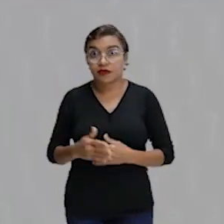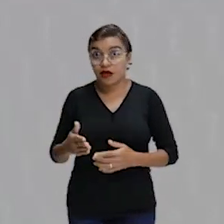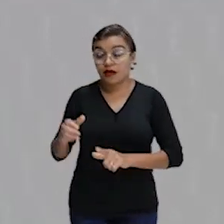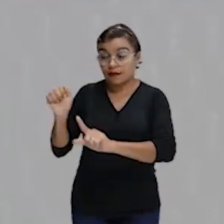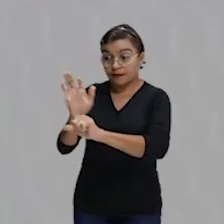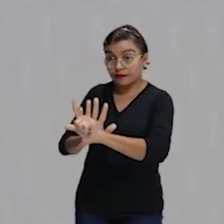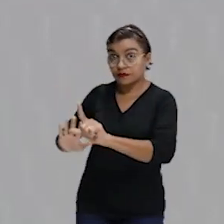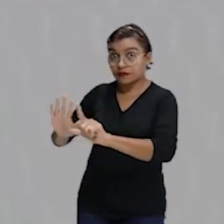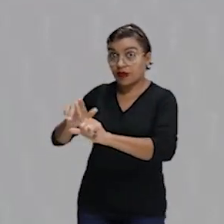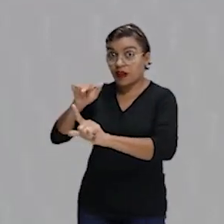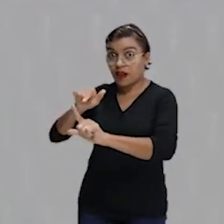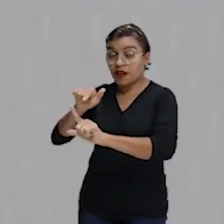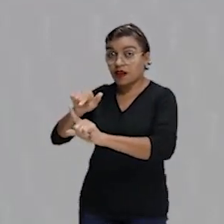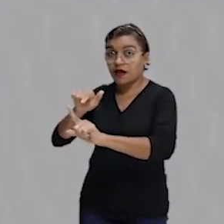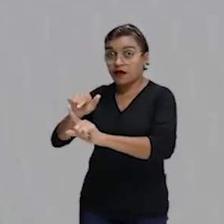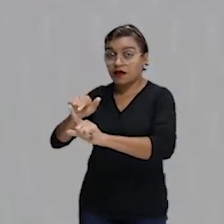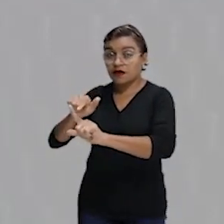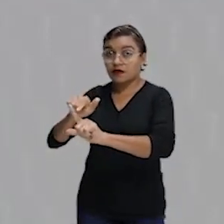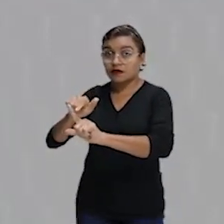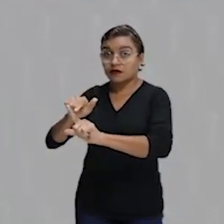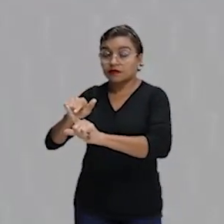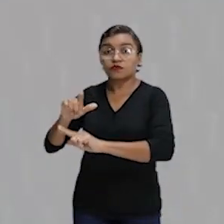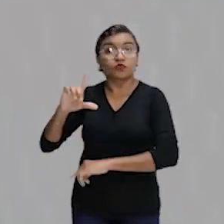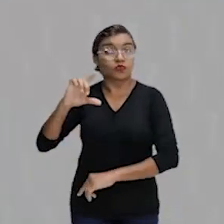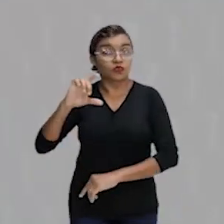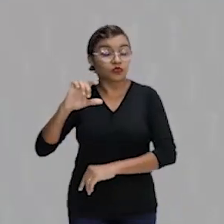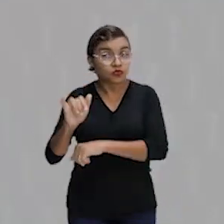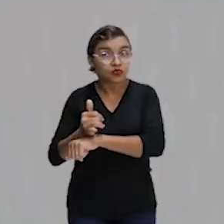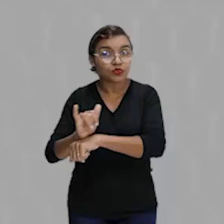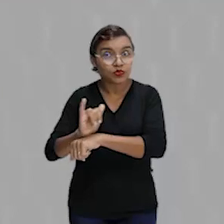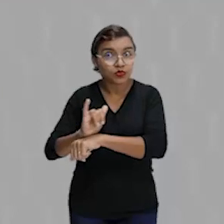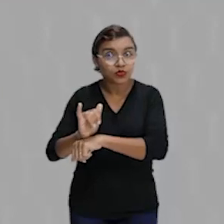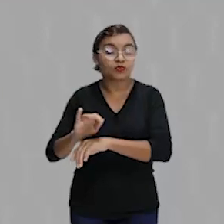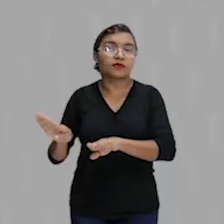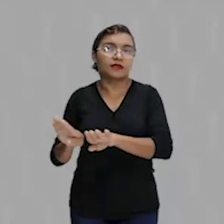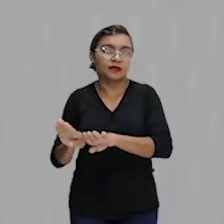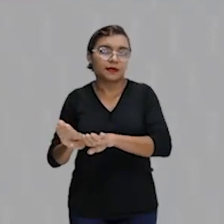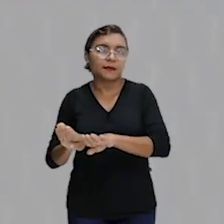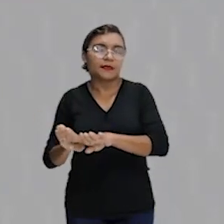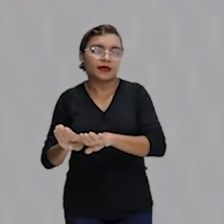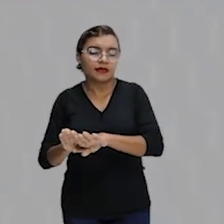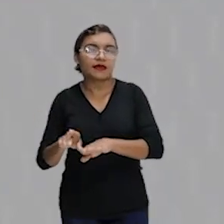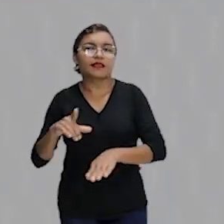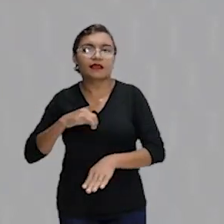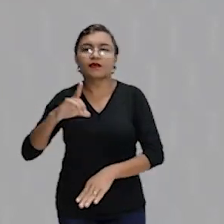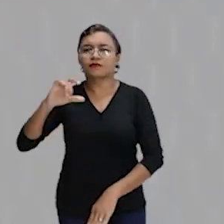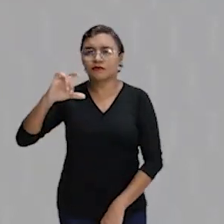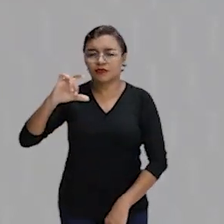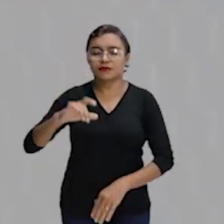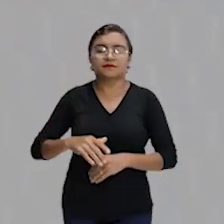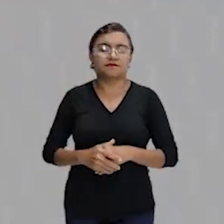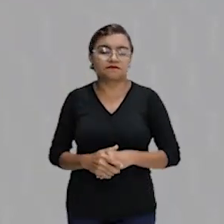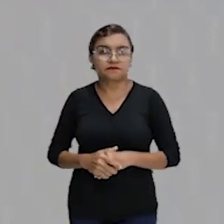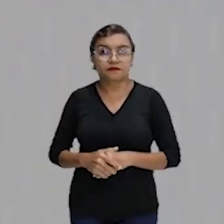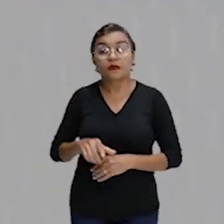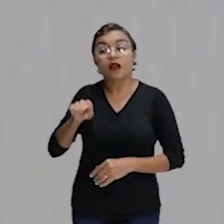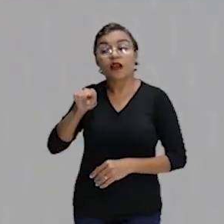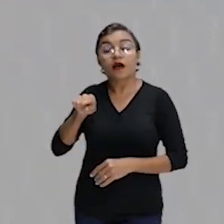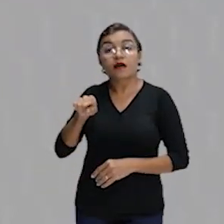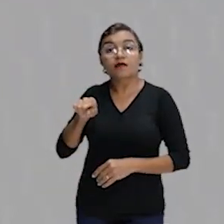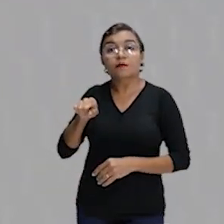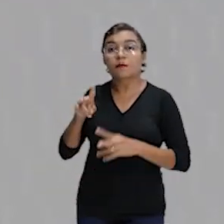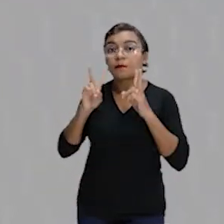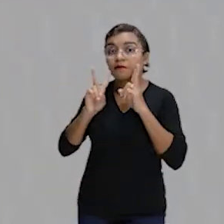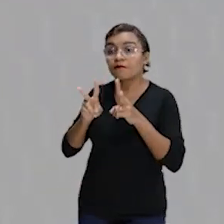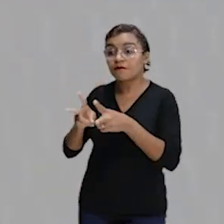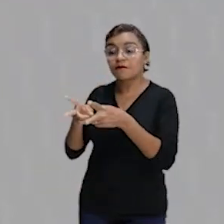plataforma Gonçalves Dias no YouTube, tá? E também temos o nosso contato lá pelo Instagram. E lá você vai ver que